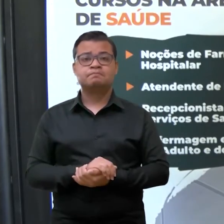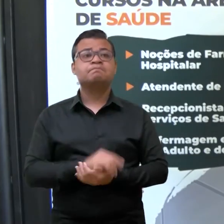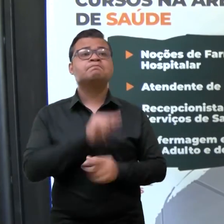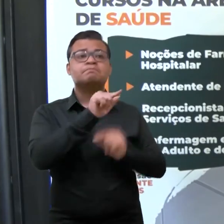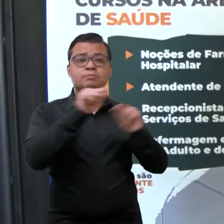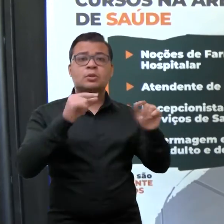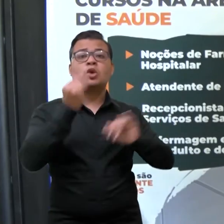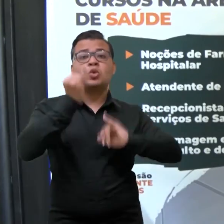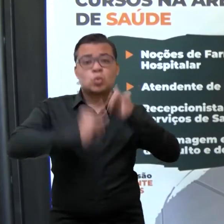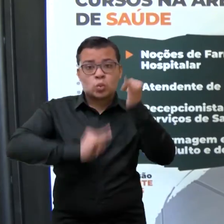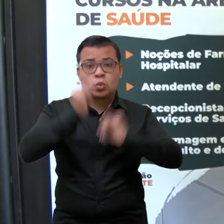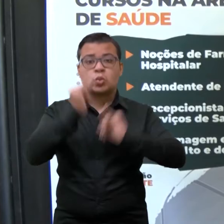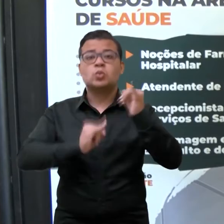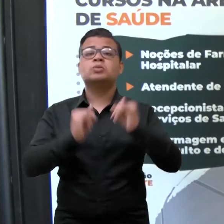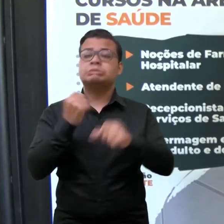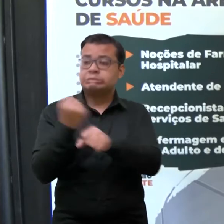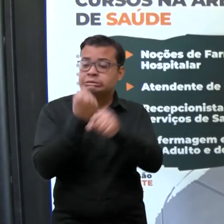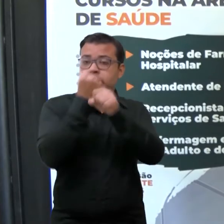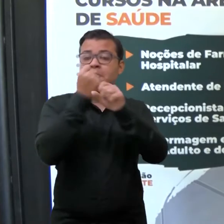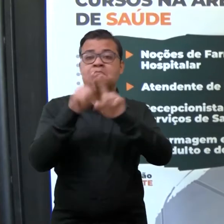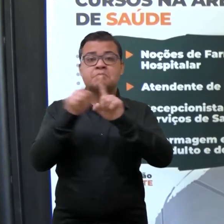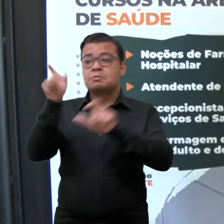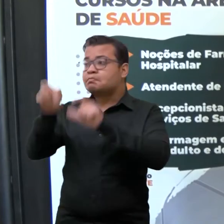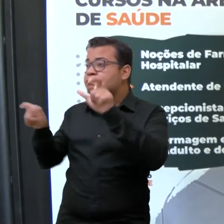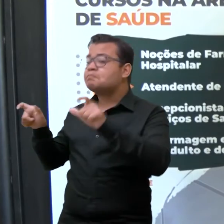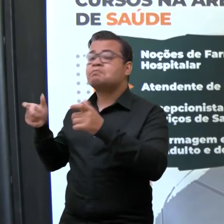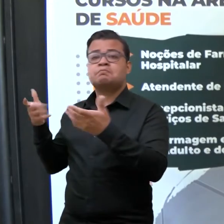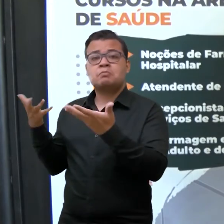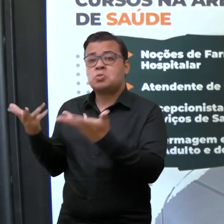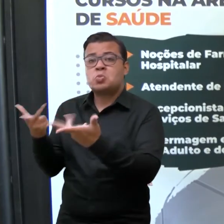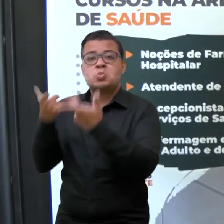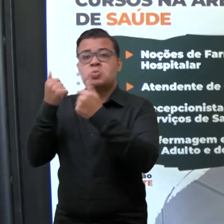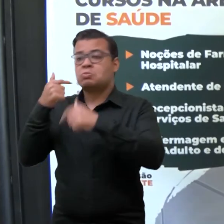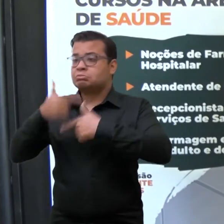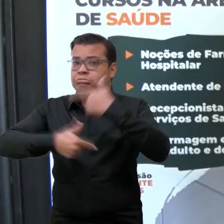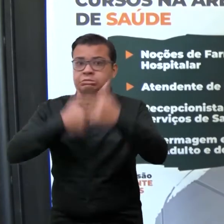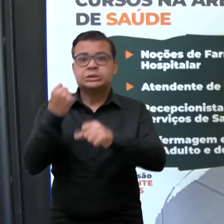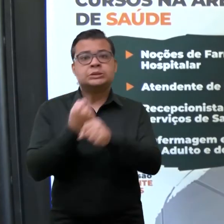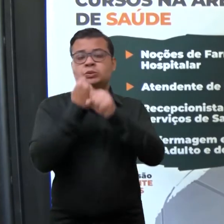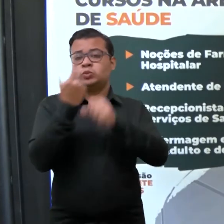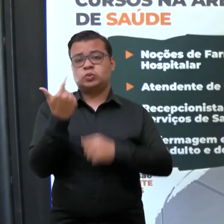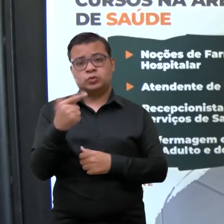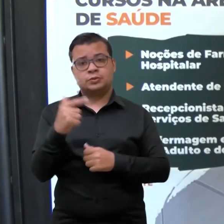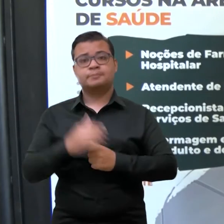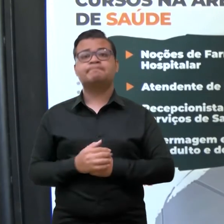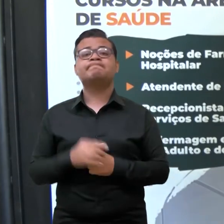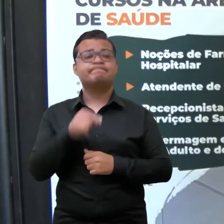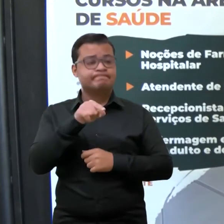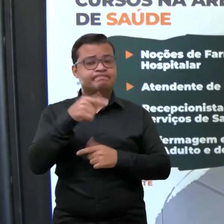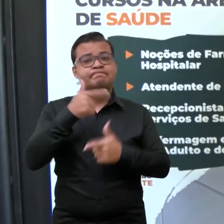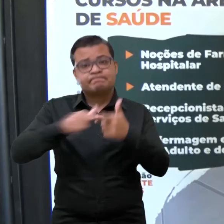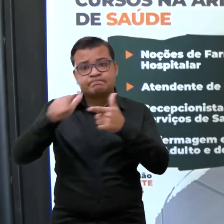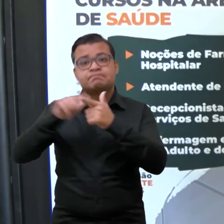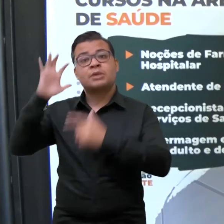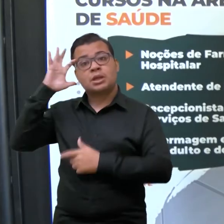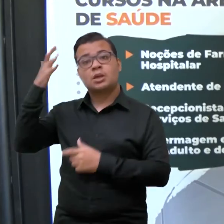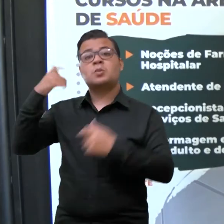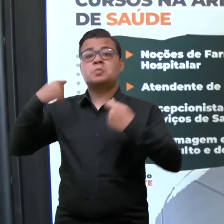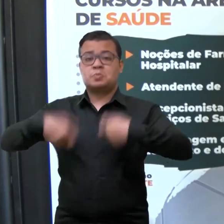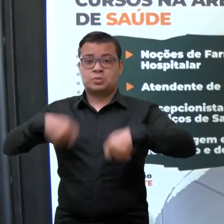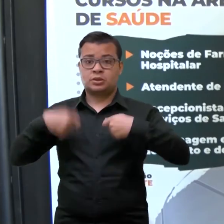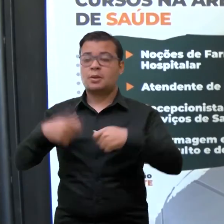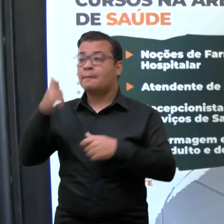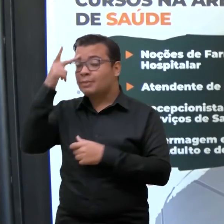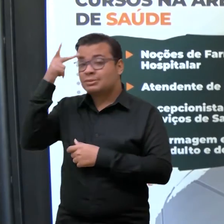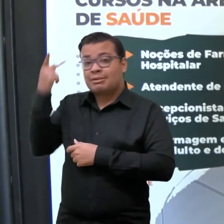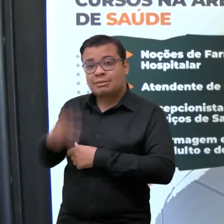por falta de pessoas qualificadas para a construção. Então a gente precisa acabar com esse problema de qualificação profissional e que essas vagas fiquem em Goiás. Então a